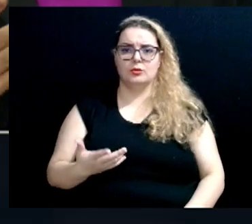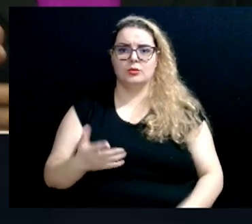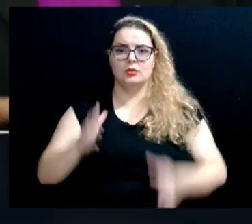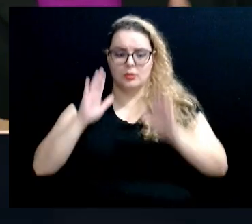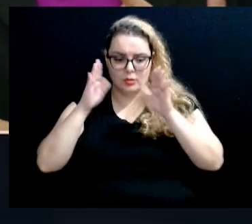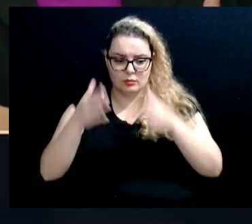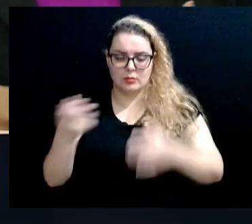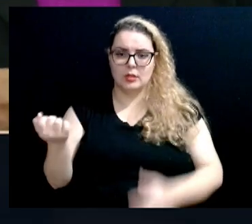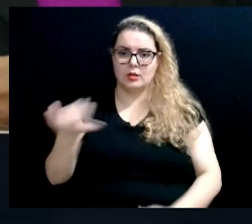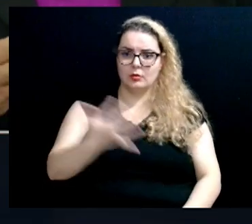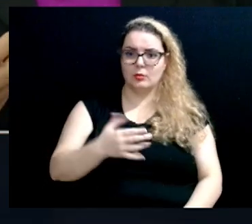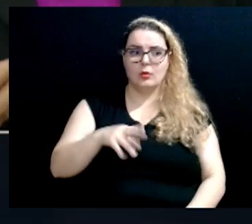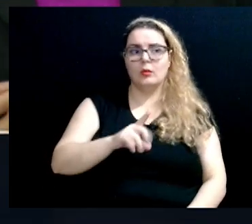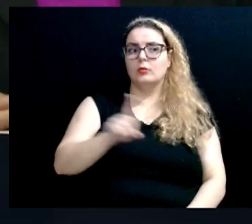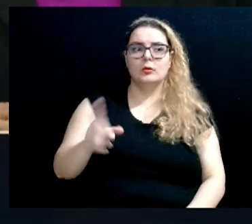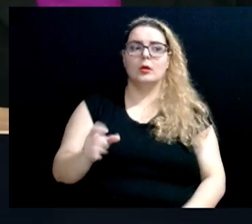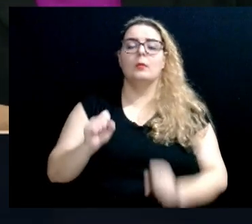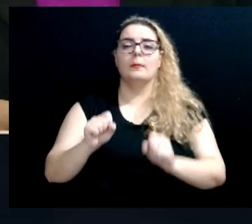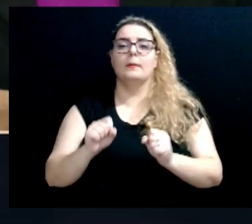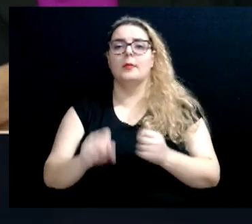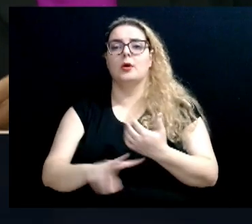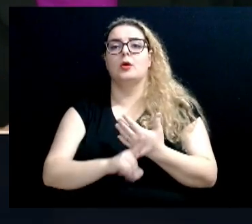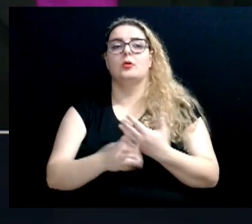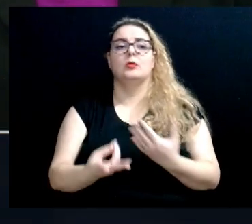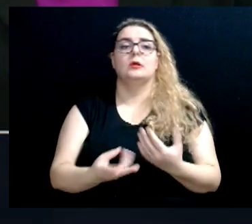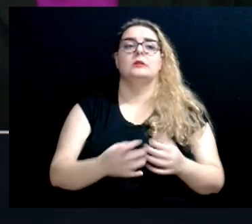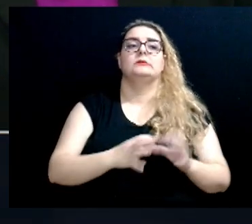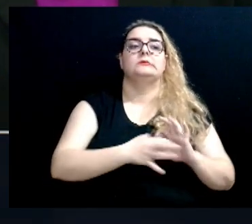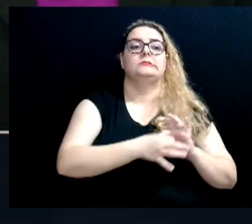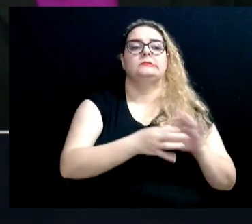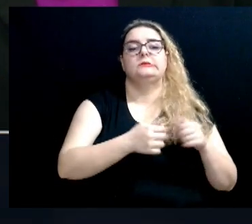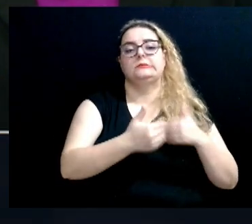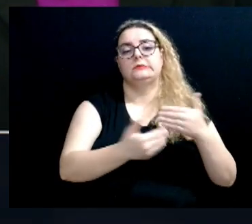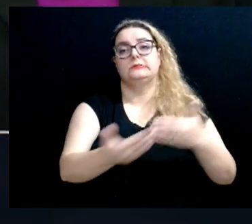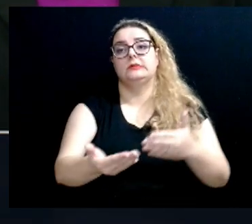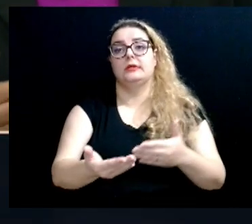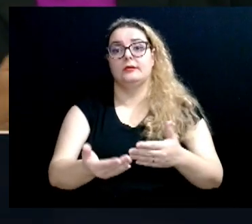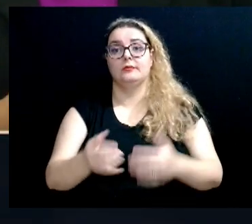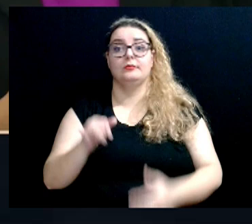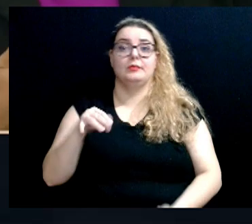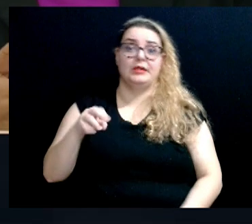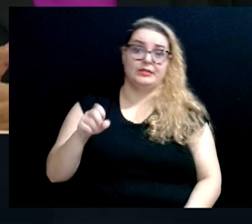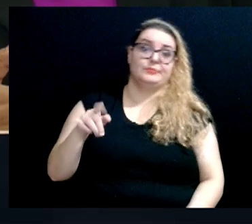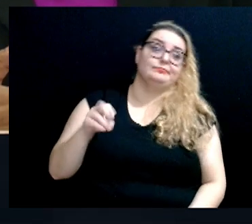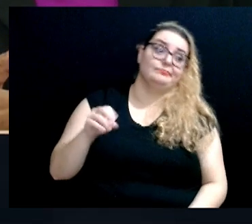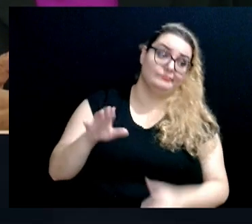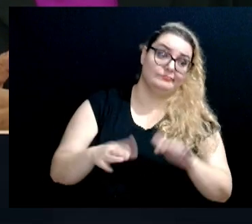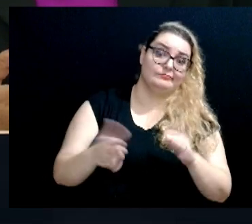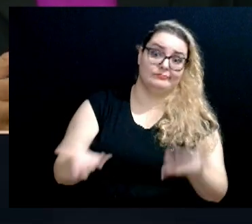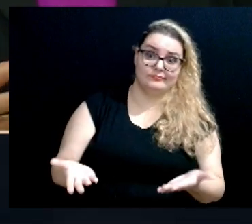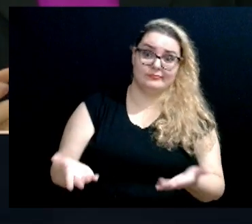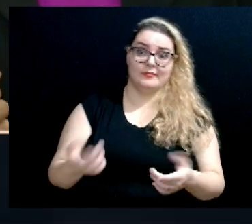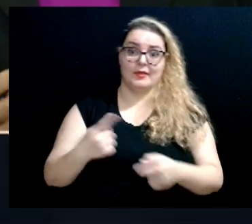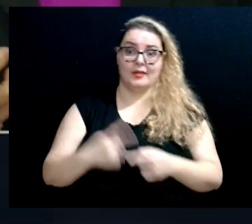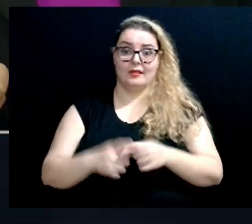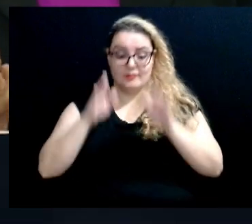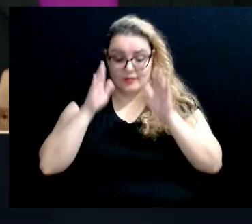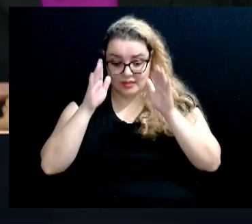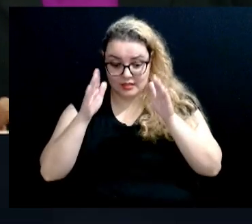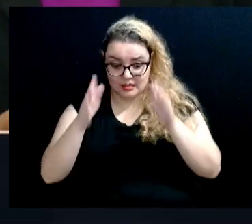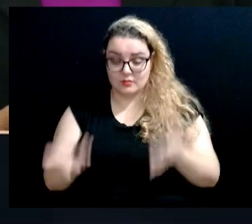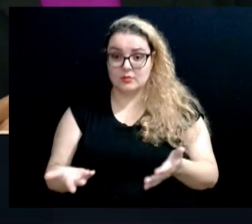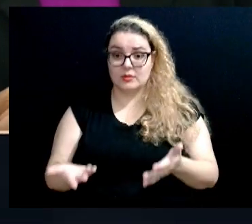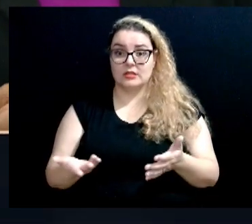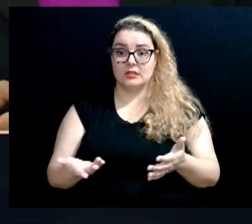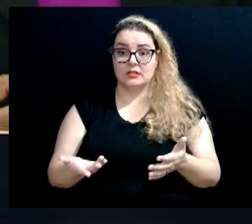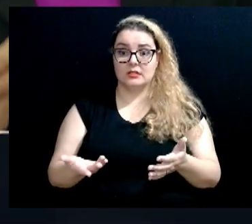Ou isso também pode desencadear uma insônia, de repente, porque você fica tão apegado àquilo que você faz de